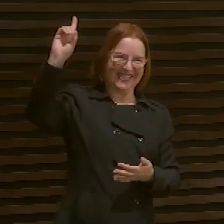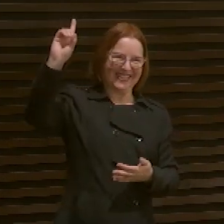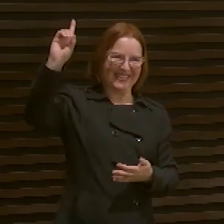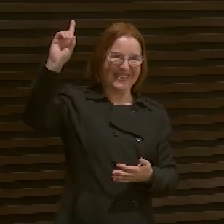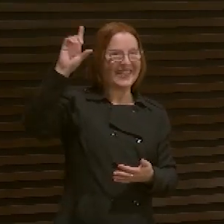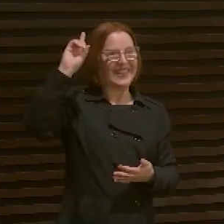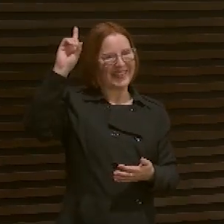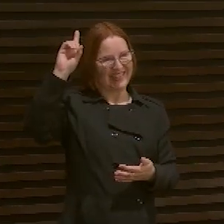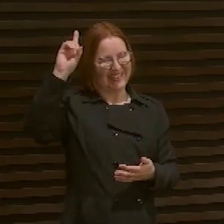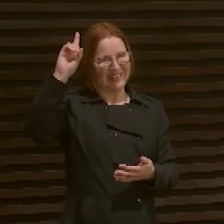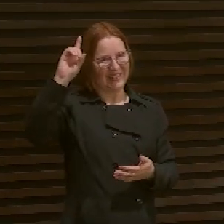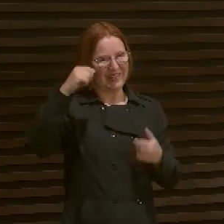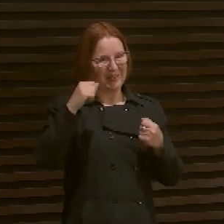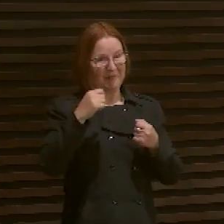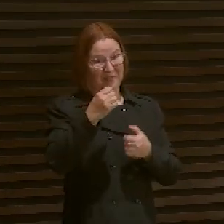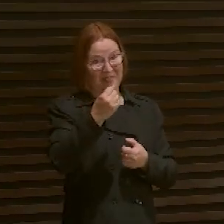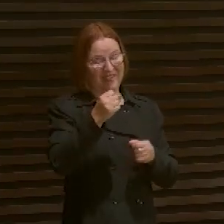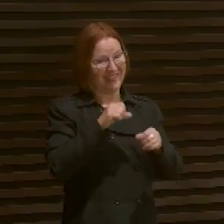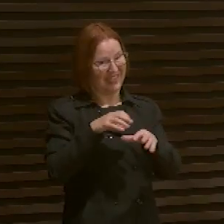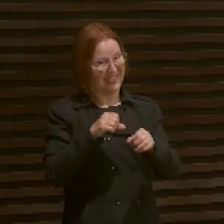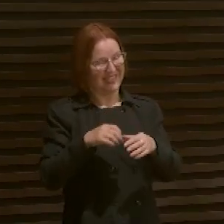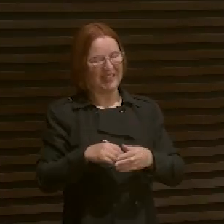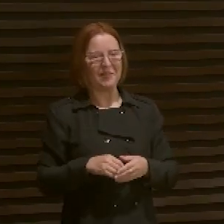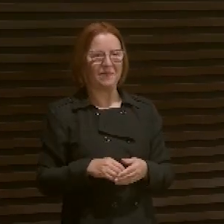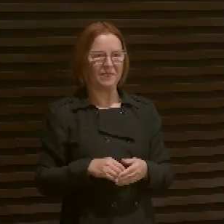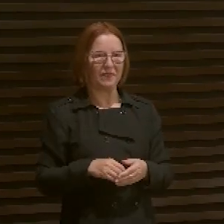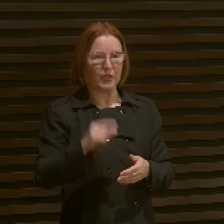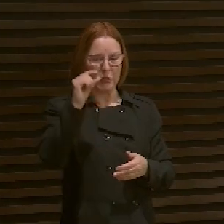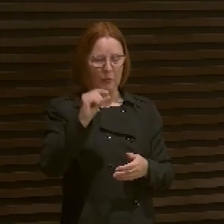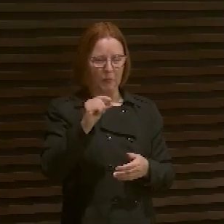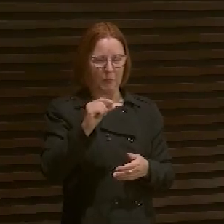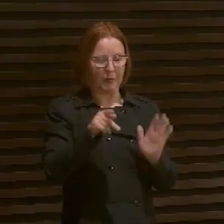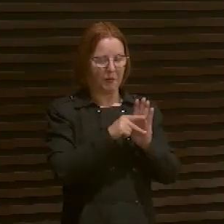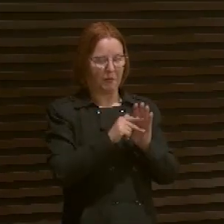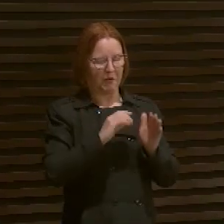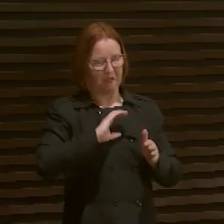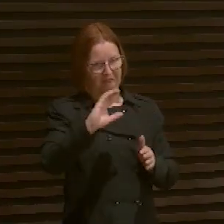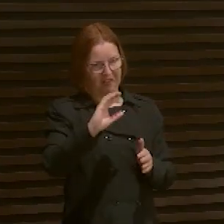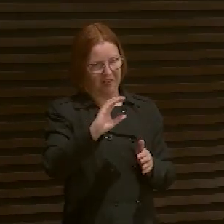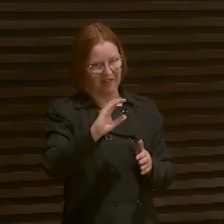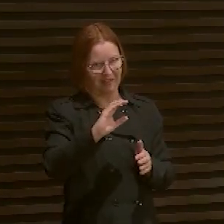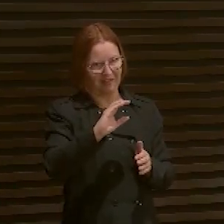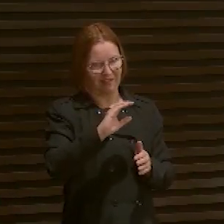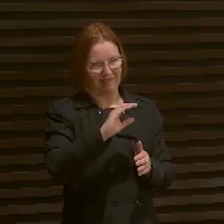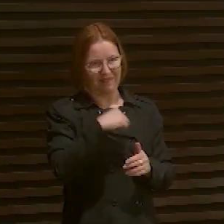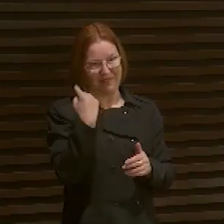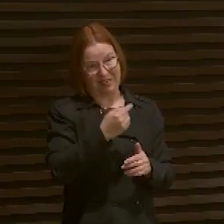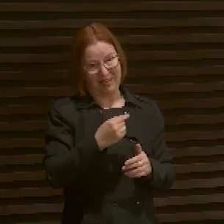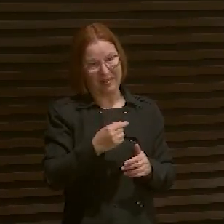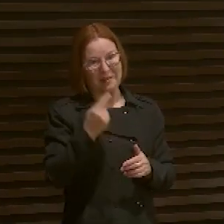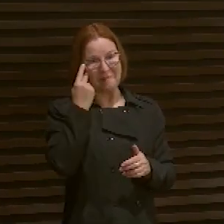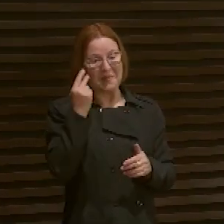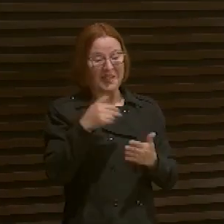Deus precisa trabalhar isso na nossa vida. Diminuir a confiança que nós temos em nós até zerá-la. Para que toda a nossa confiança